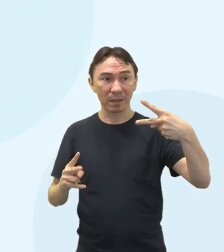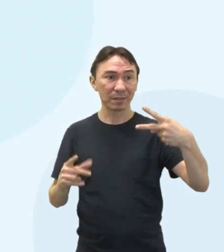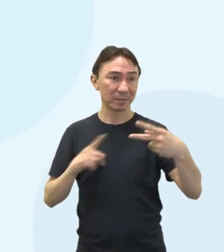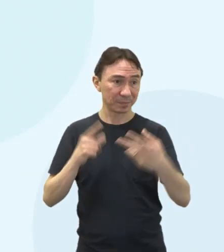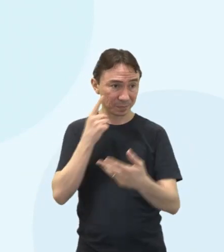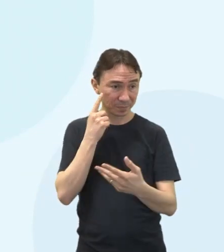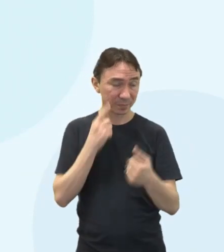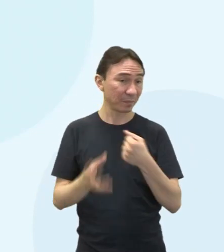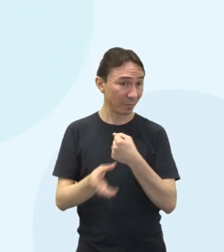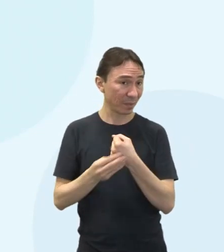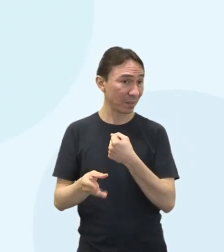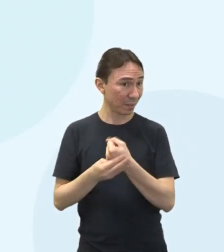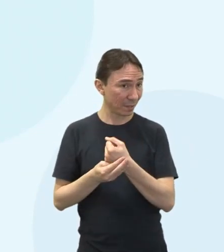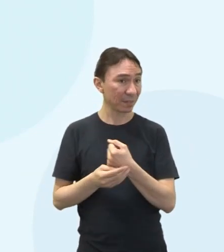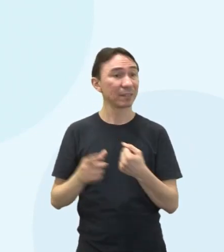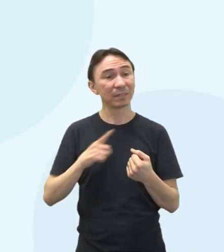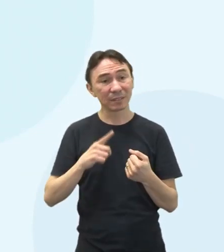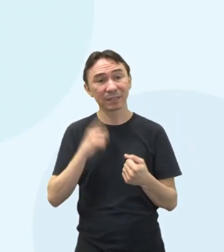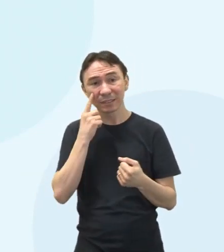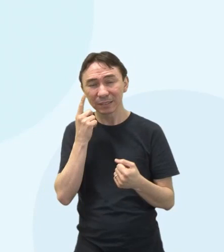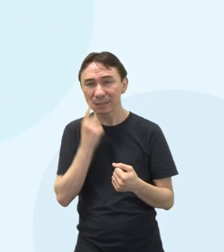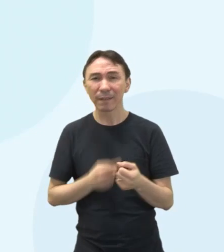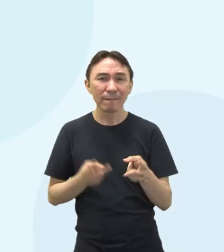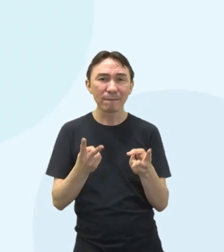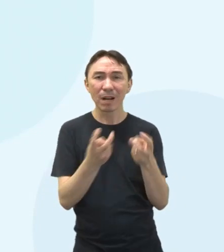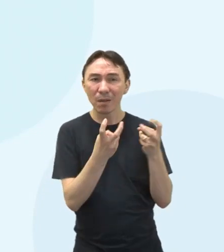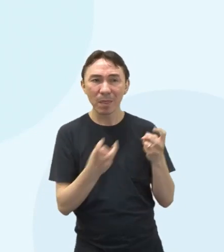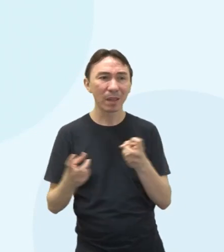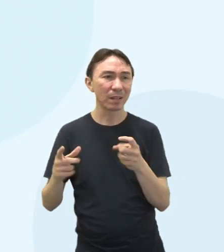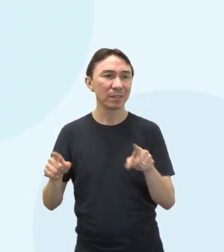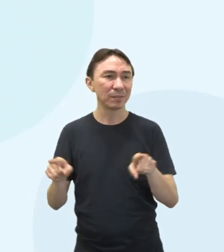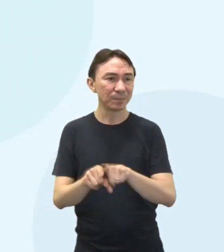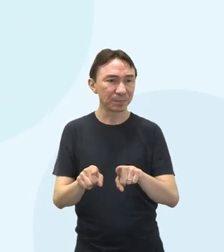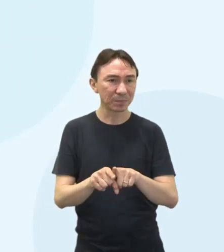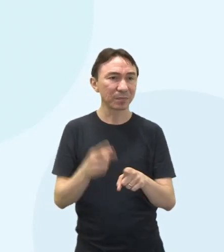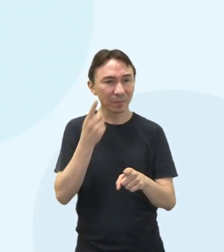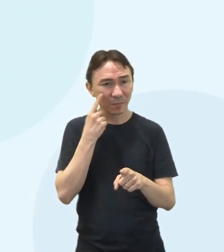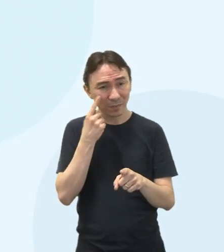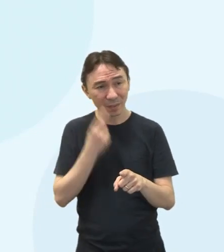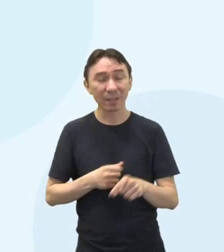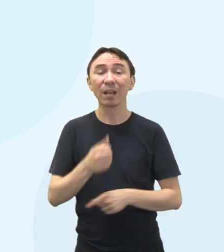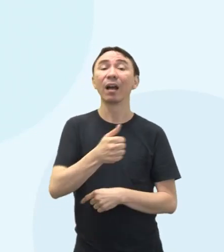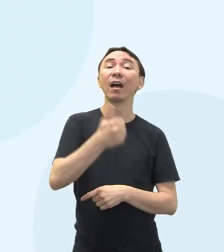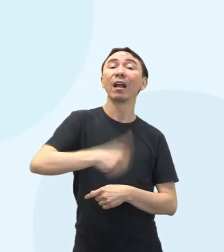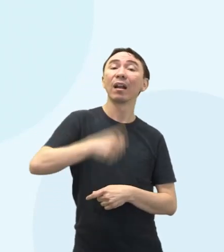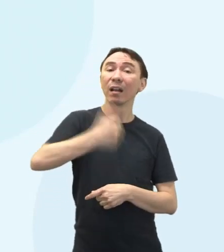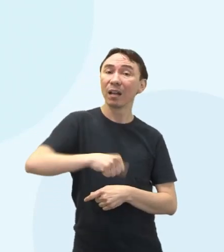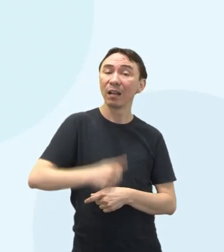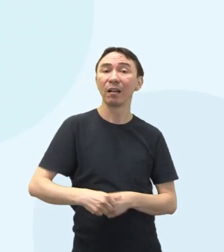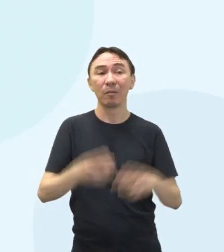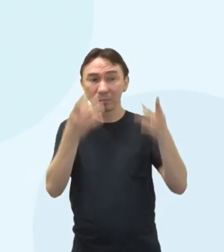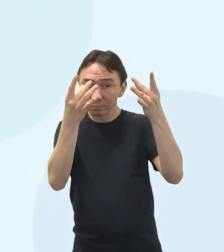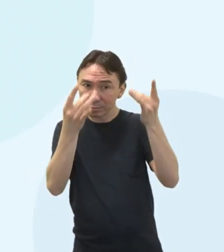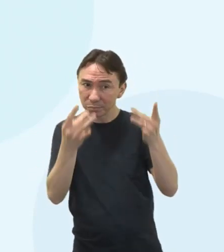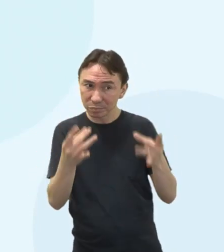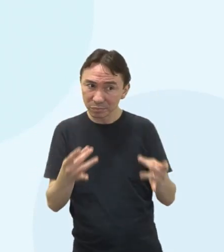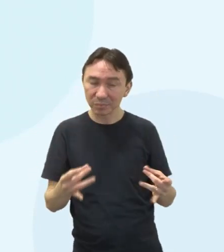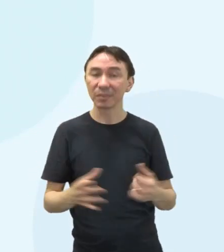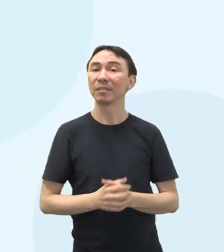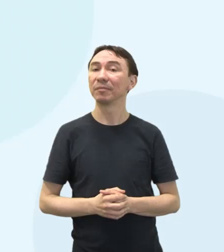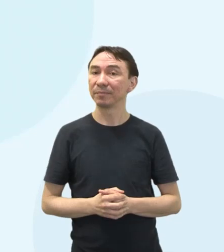reconhecimento né a na Oi e a análise das características e das planificações